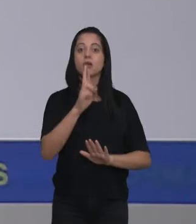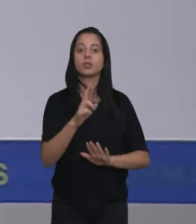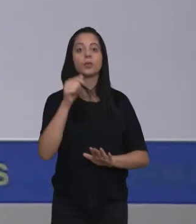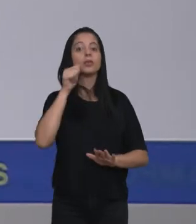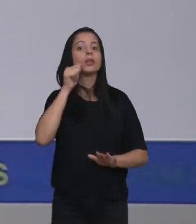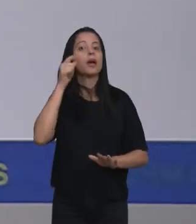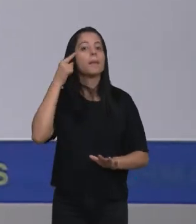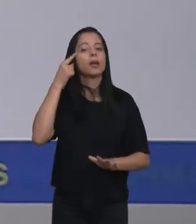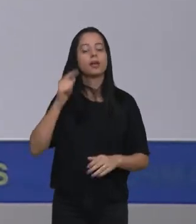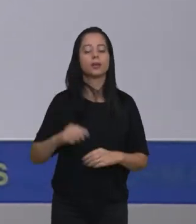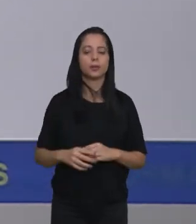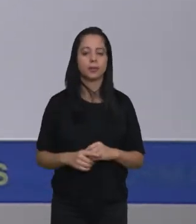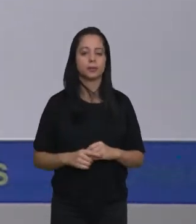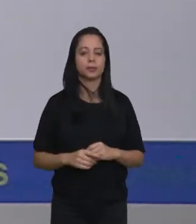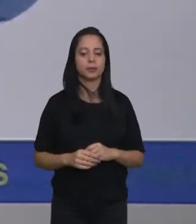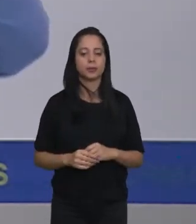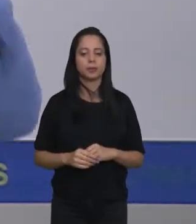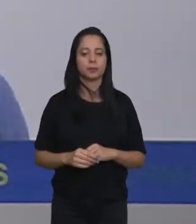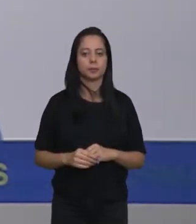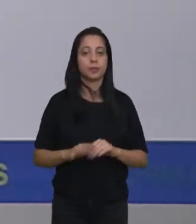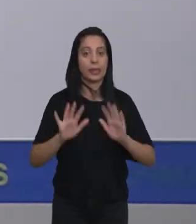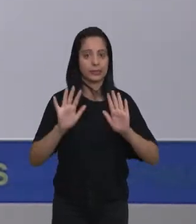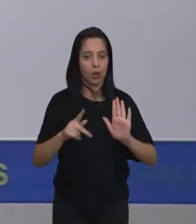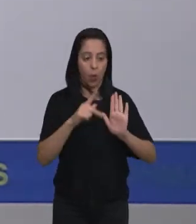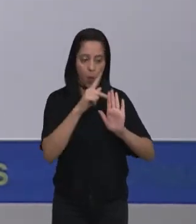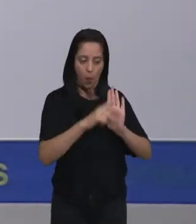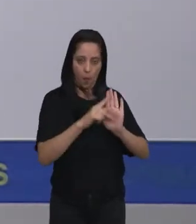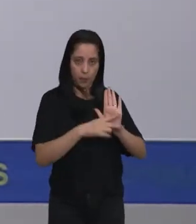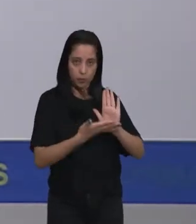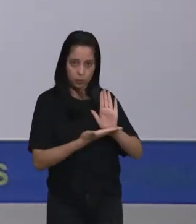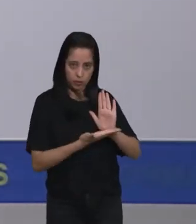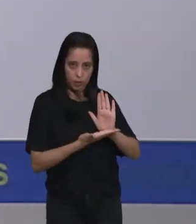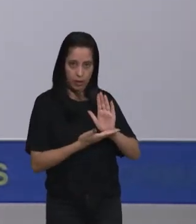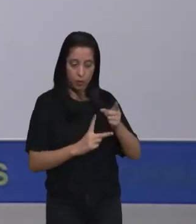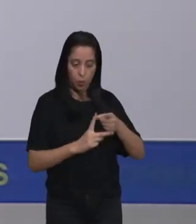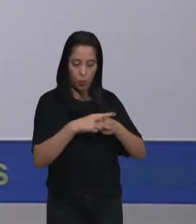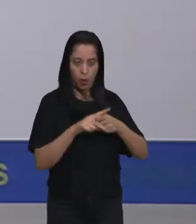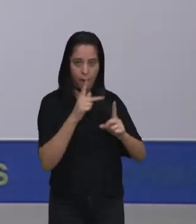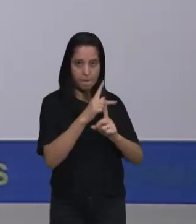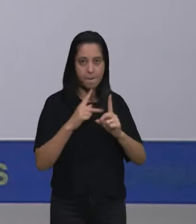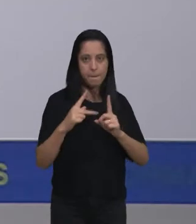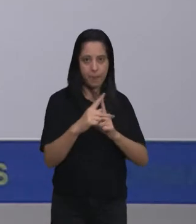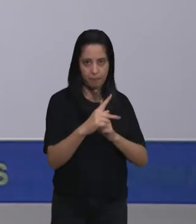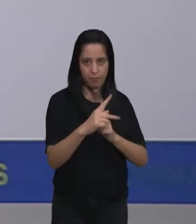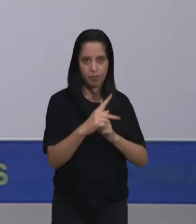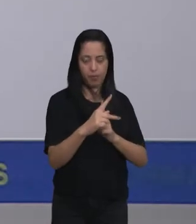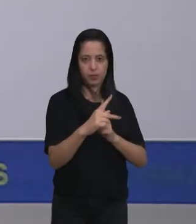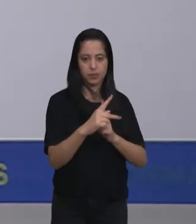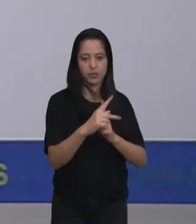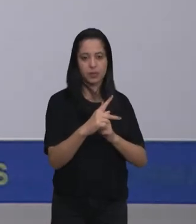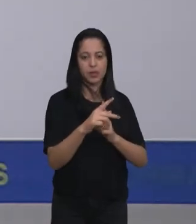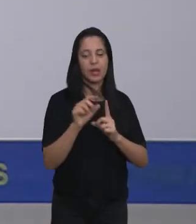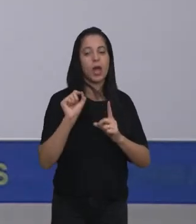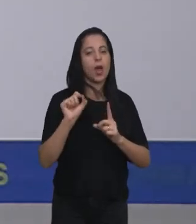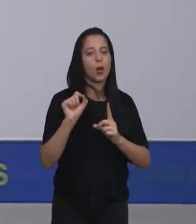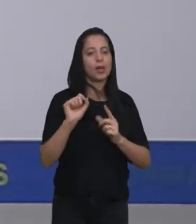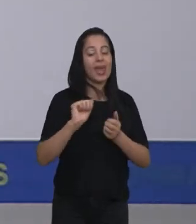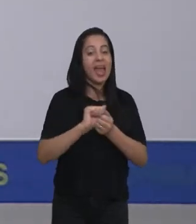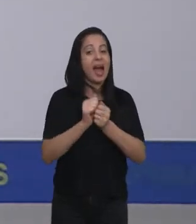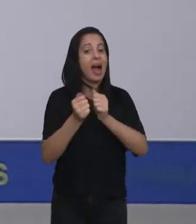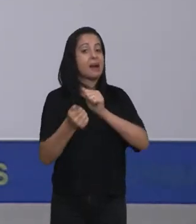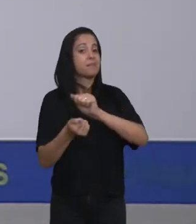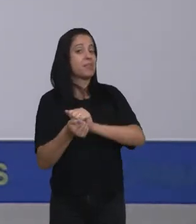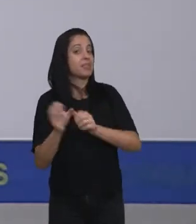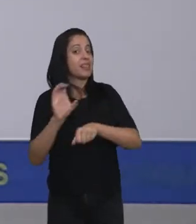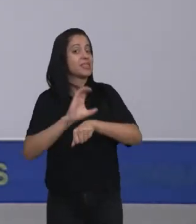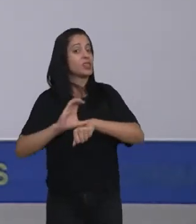Amélia, esse projeto, no caso da reforma da Previdência, ele é uma adequação da Constituição